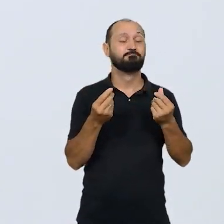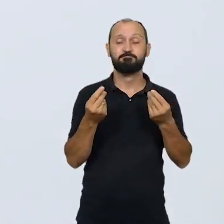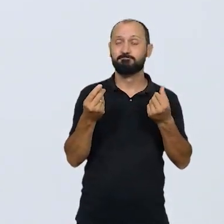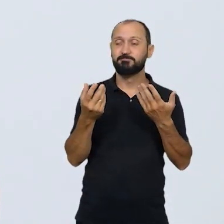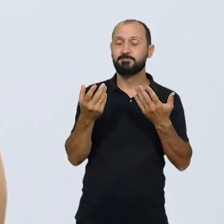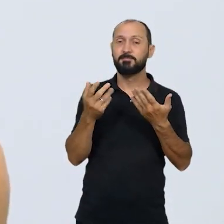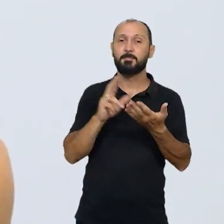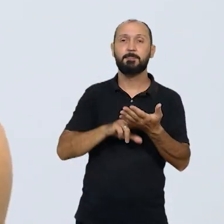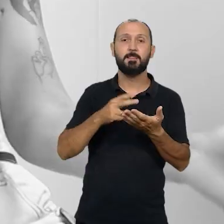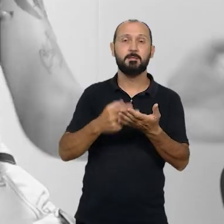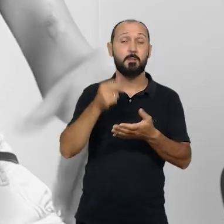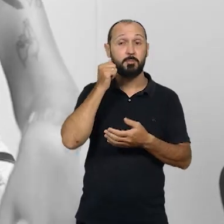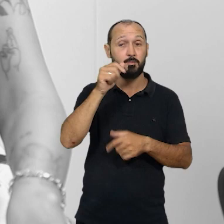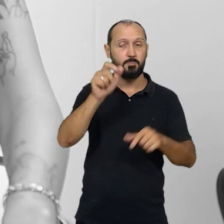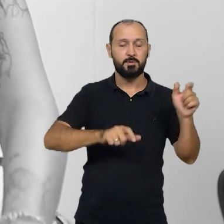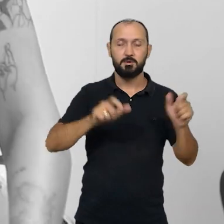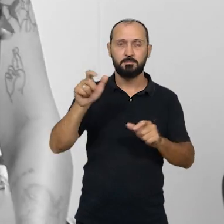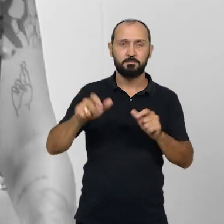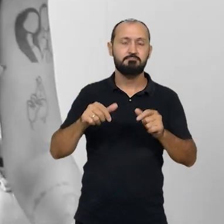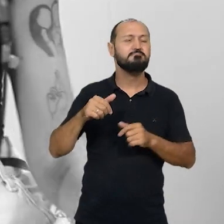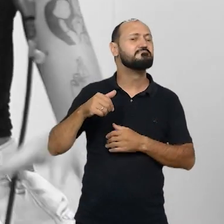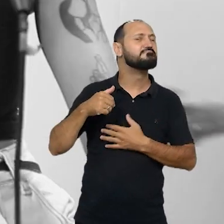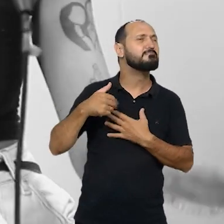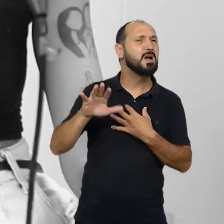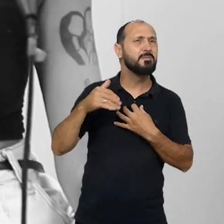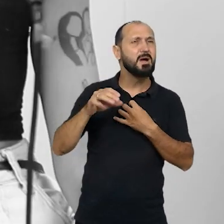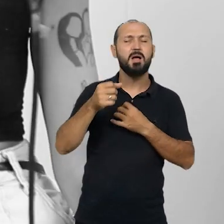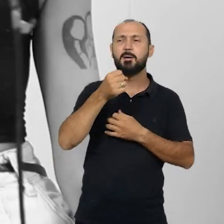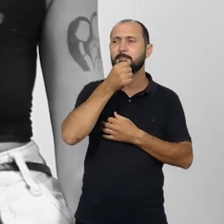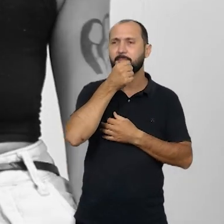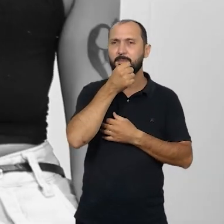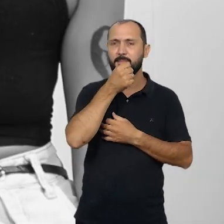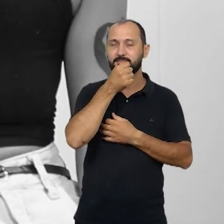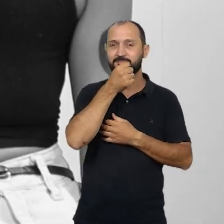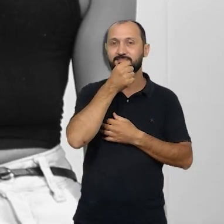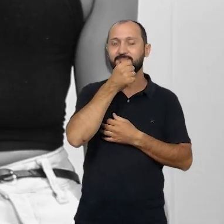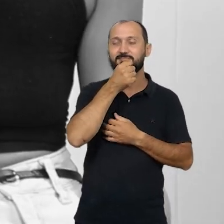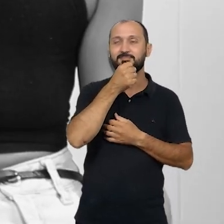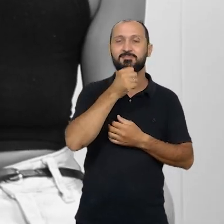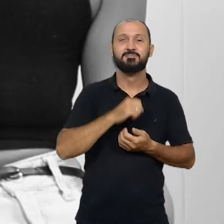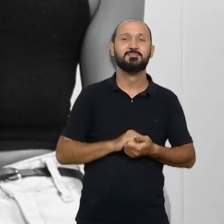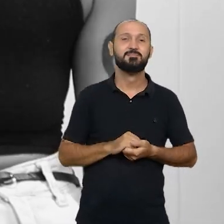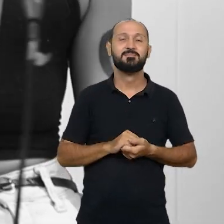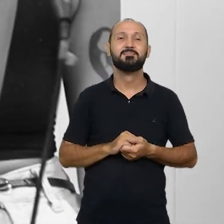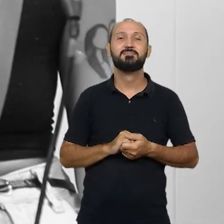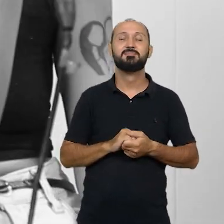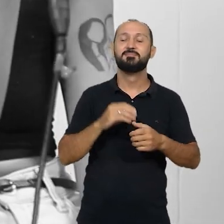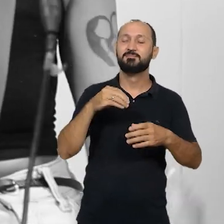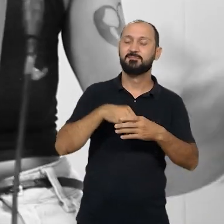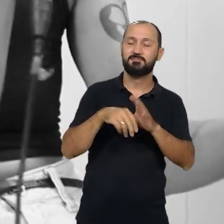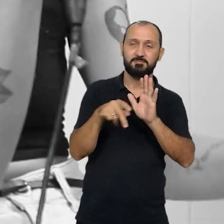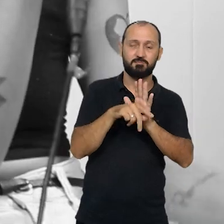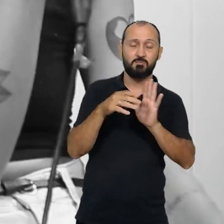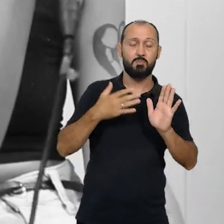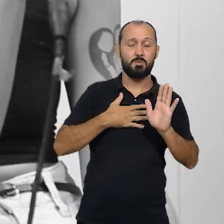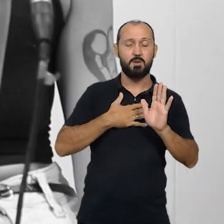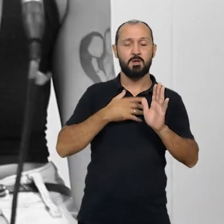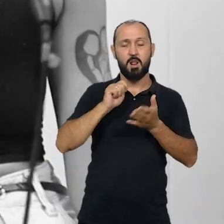referente à interpretação e tudo mais, a gente gosta bastante de trabalhar o cover também. E geralmente os covers que a gente faz